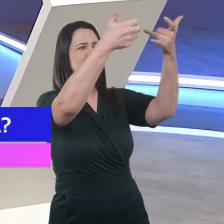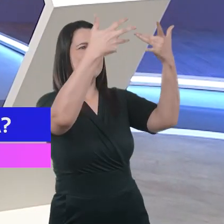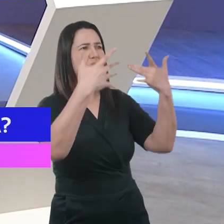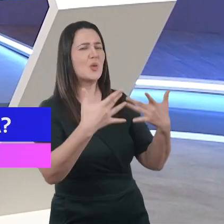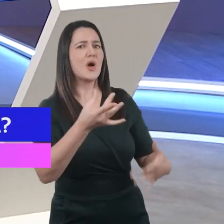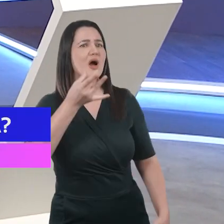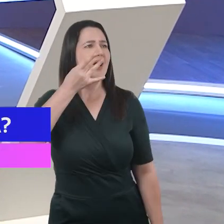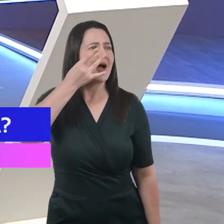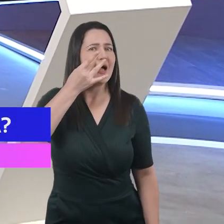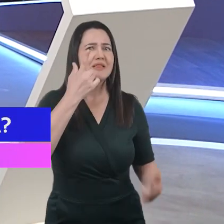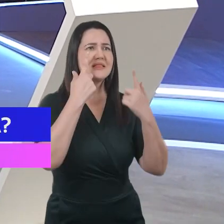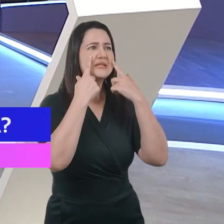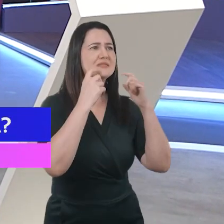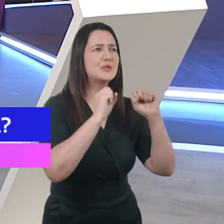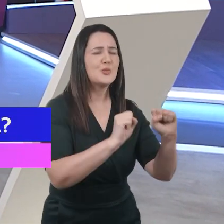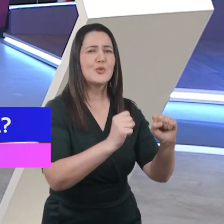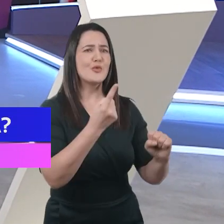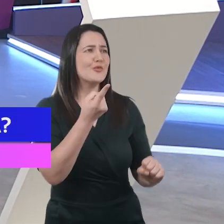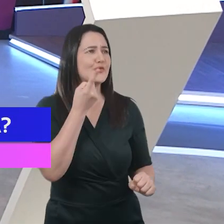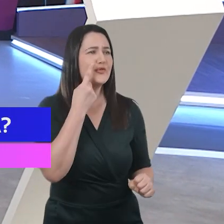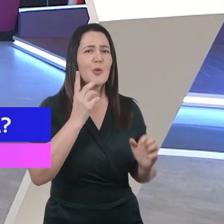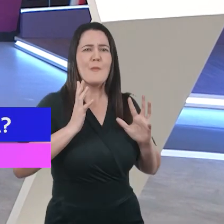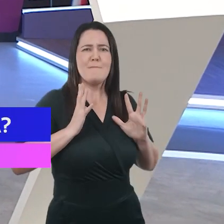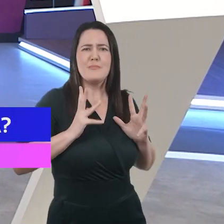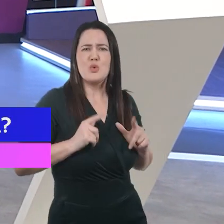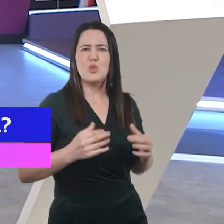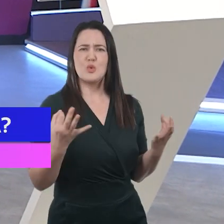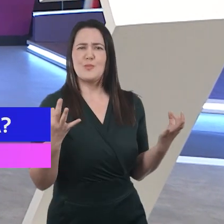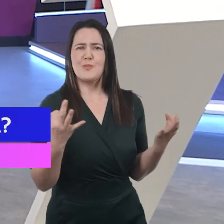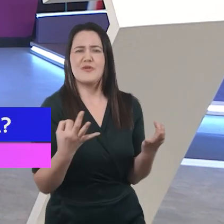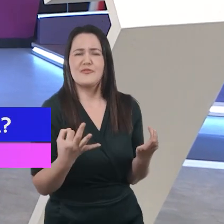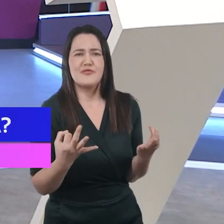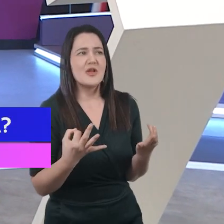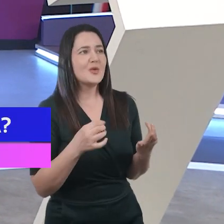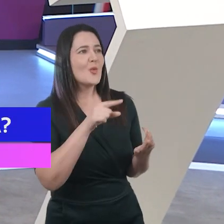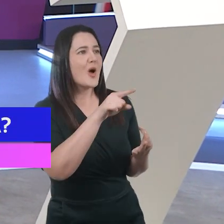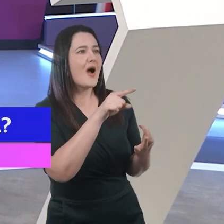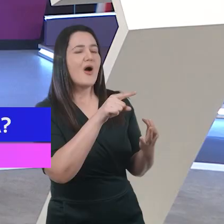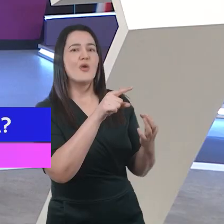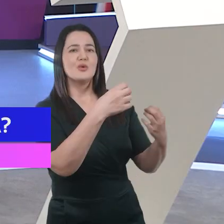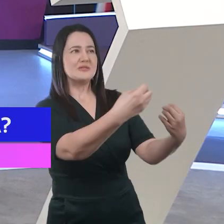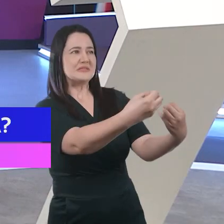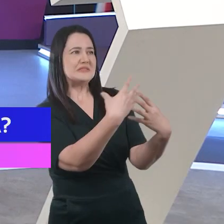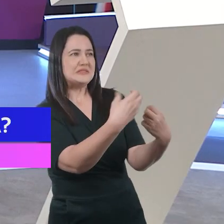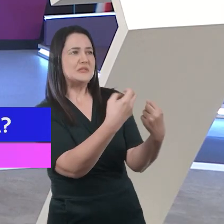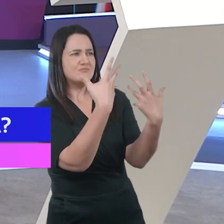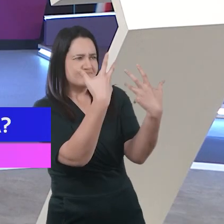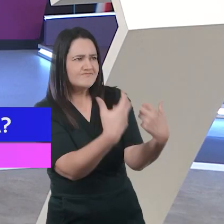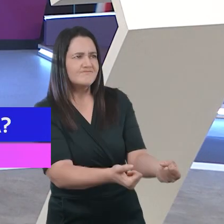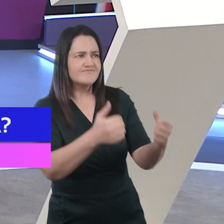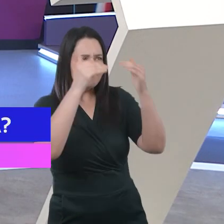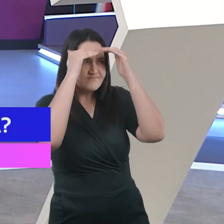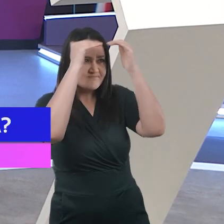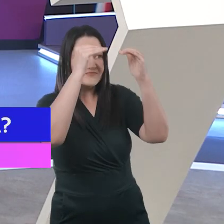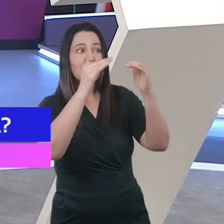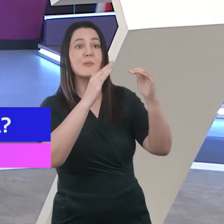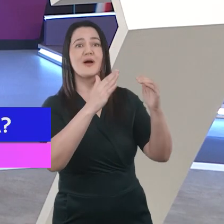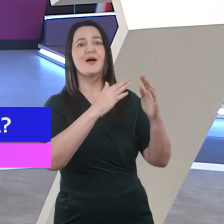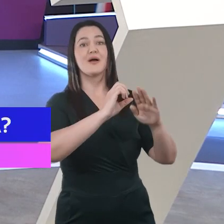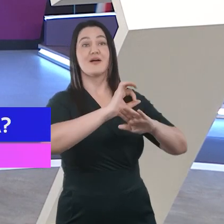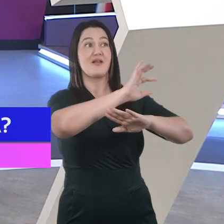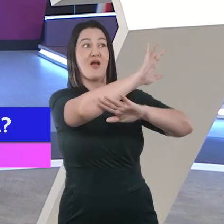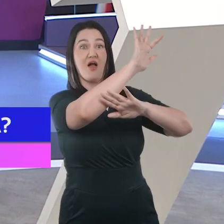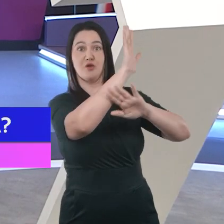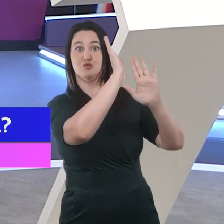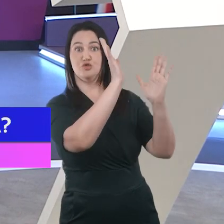verdade. A igreja que era pura e imaculada e que seguia exatamente os ensinos de Cristo Jesus. Mas em